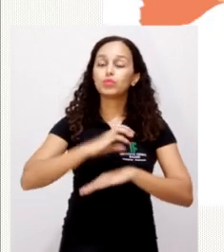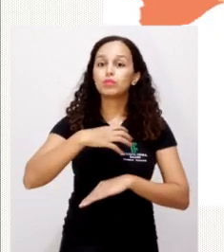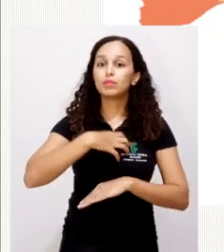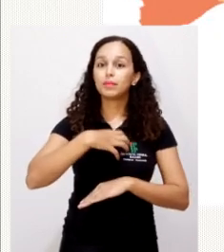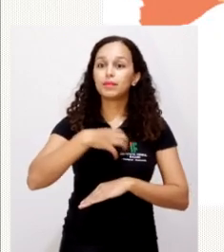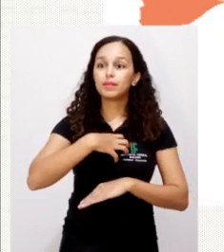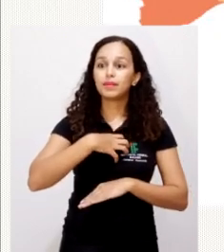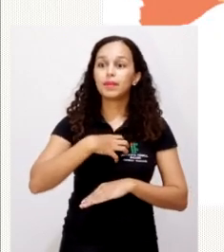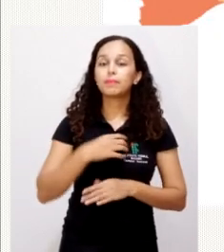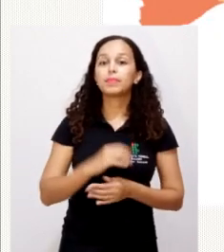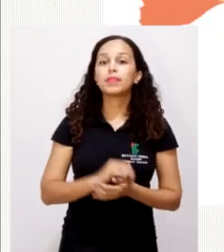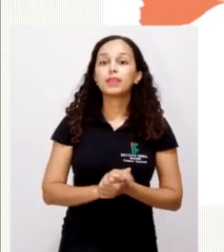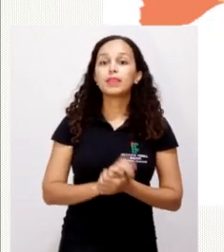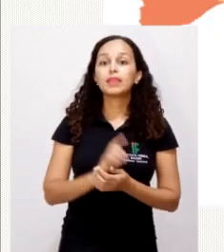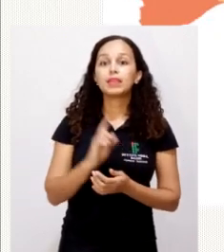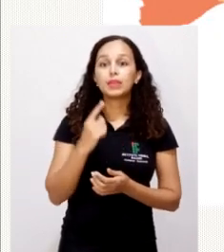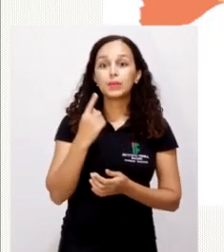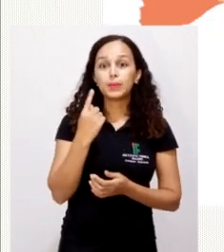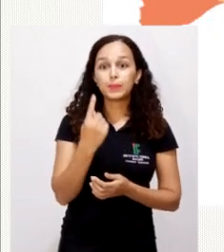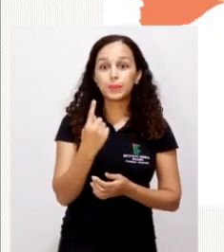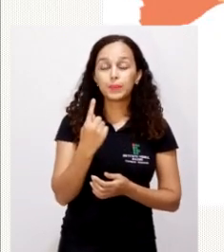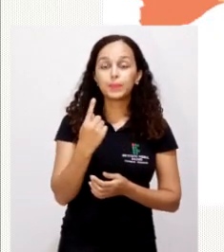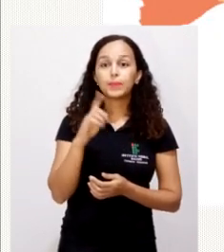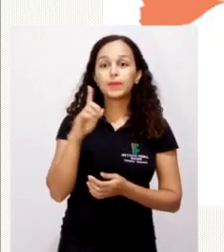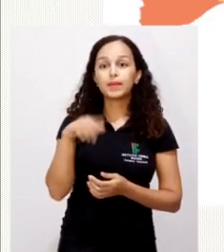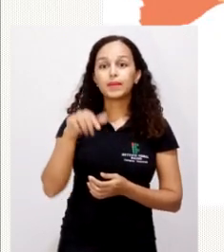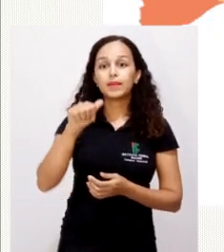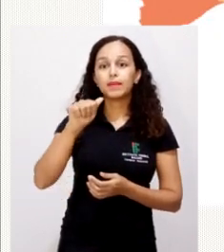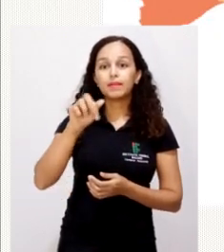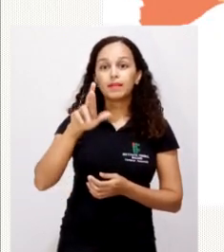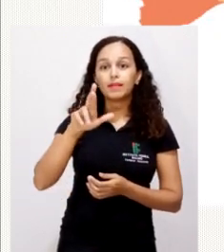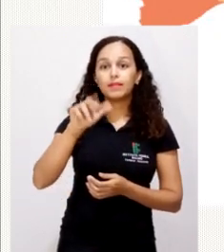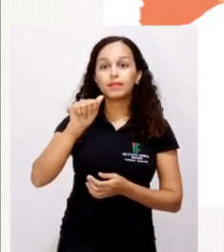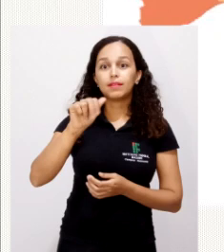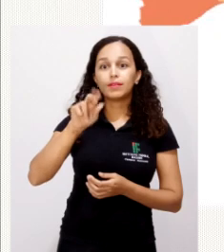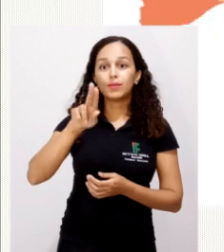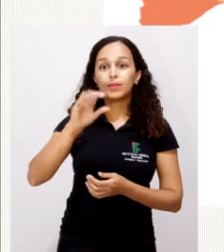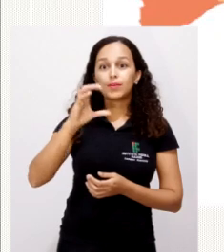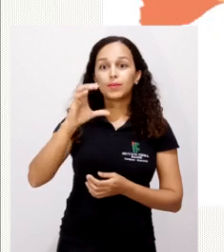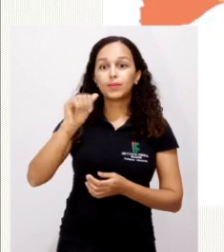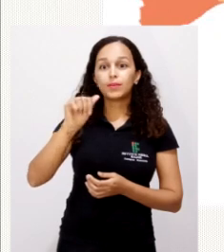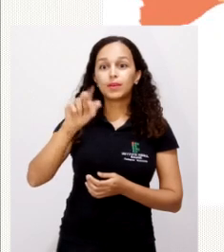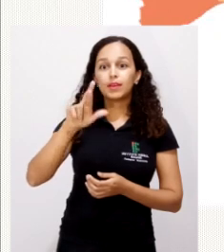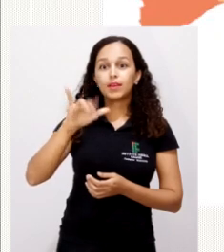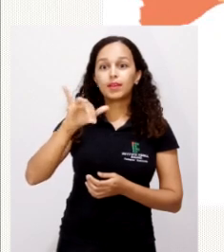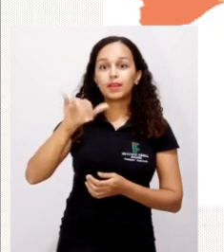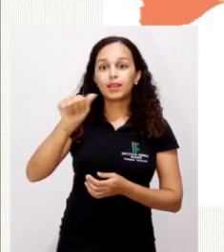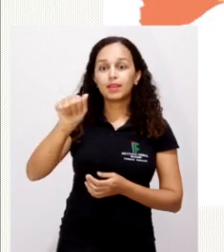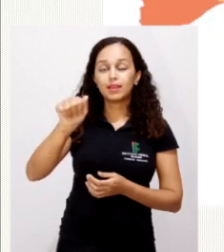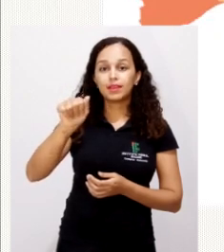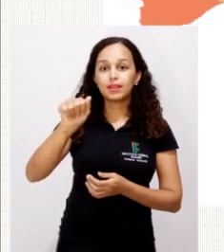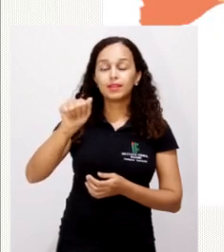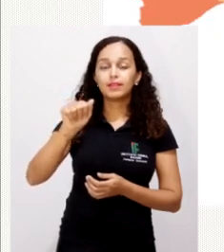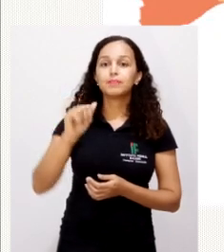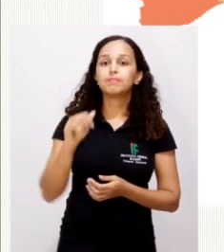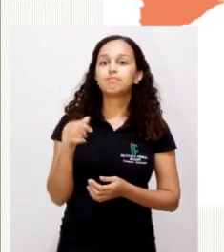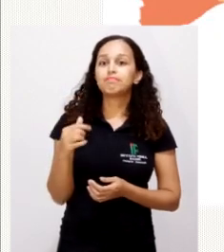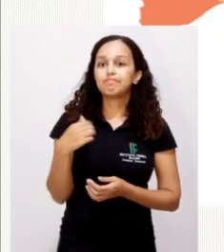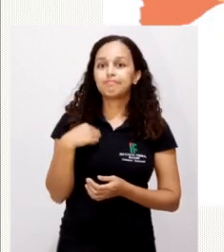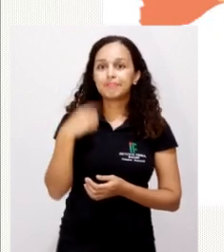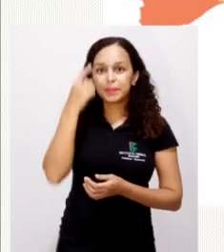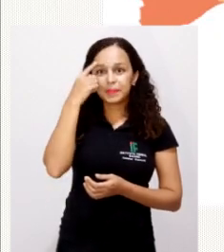e uma delas foi a araucária, com a utilização de brotos e sementes, que para mim também é uma novidade,